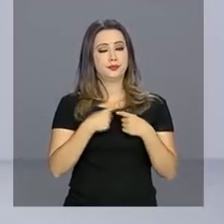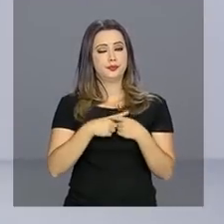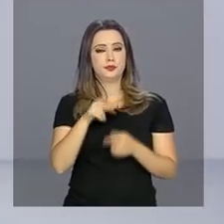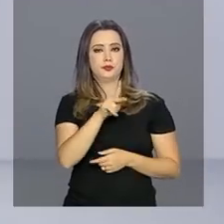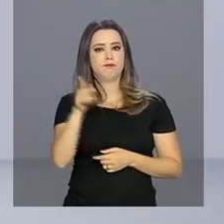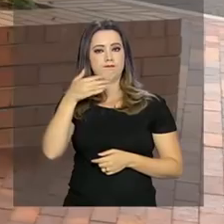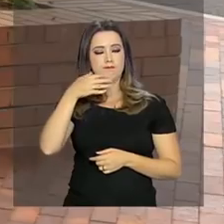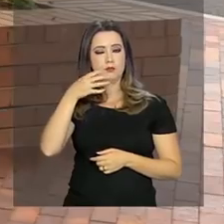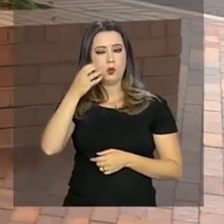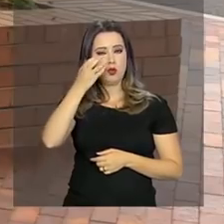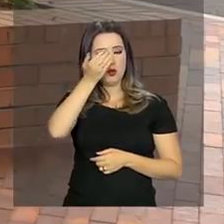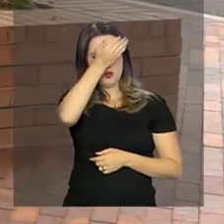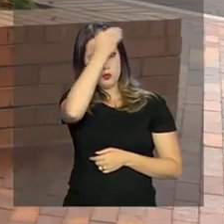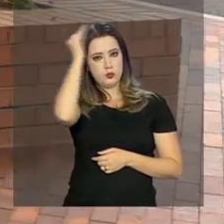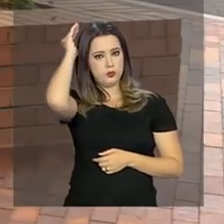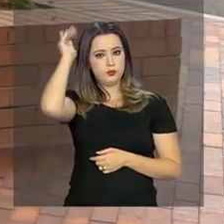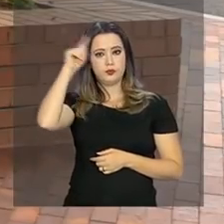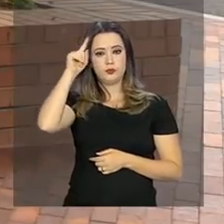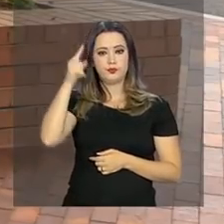abril.